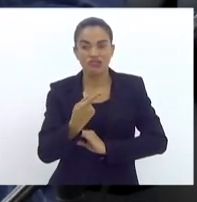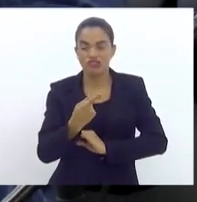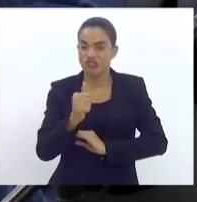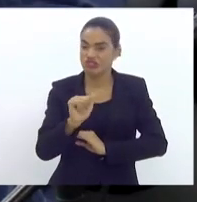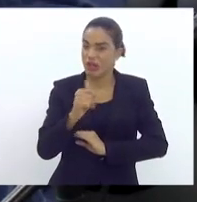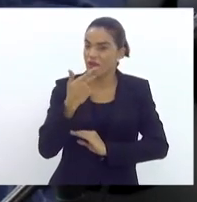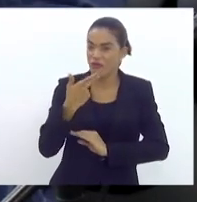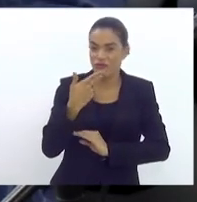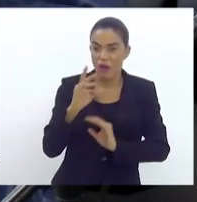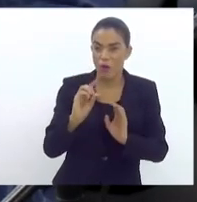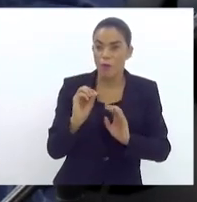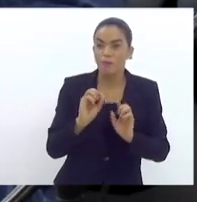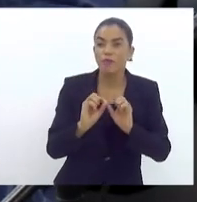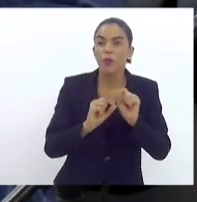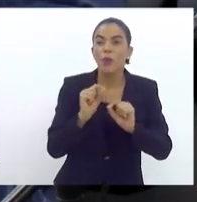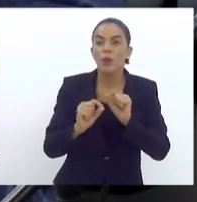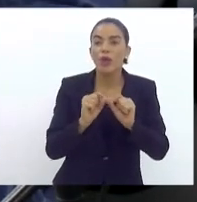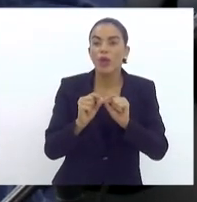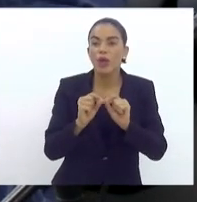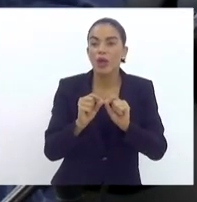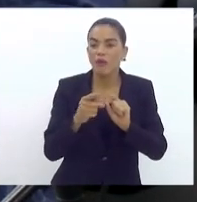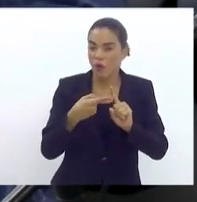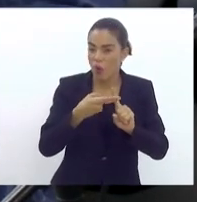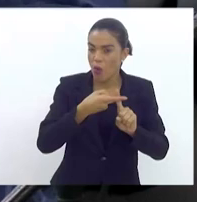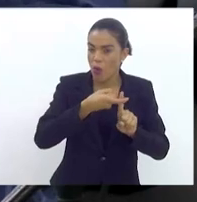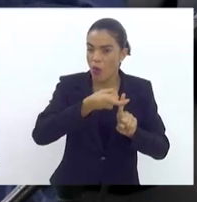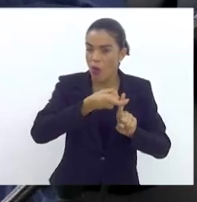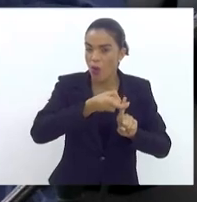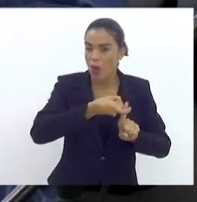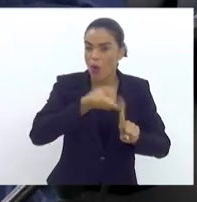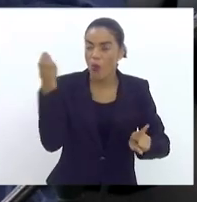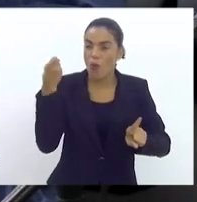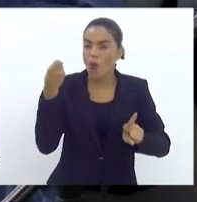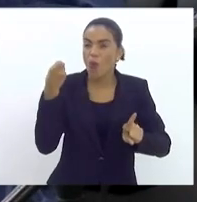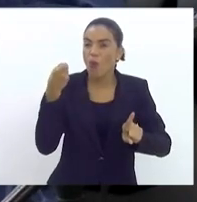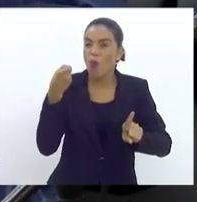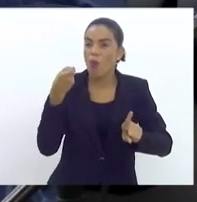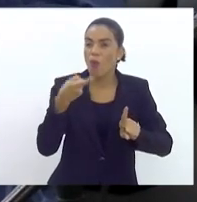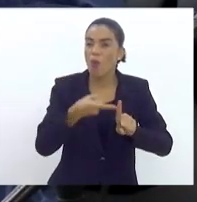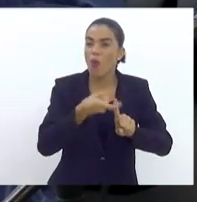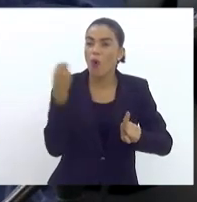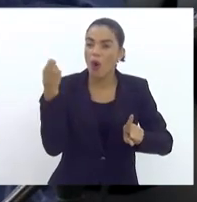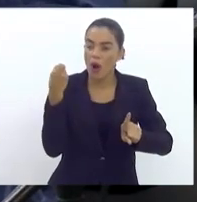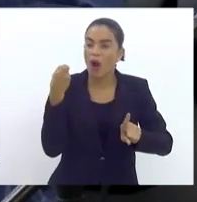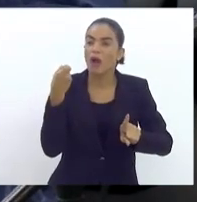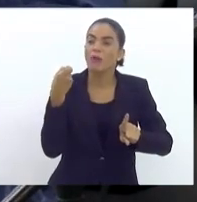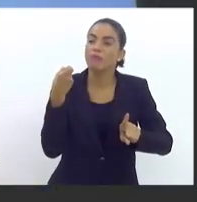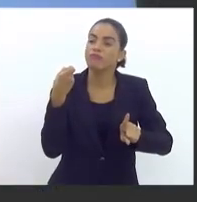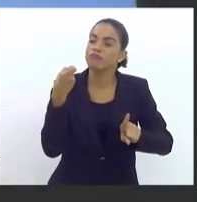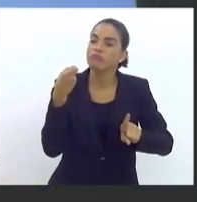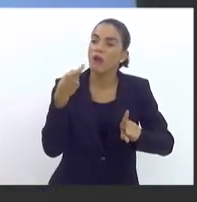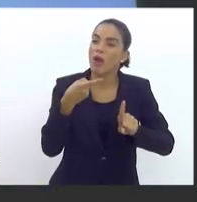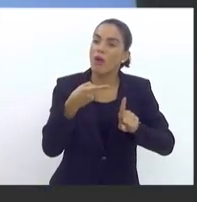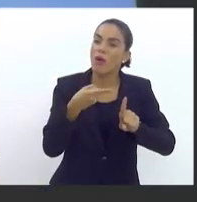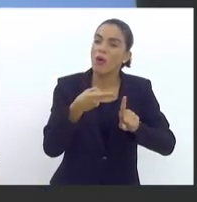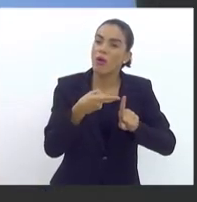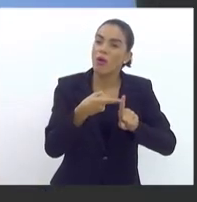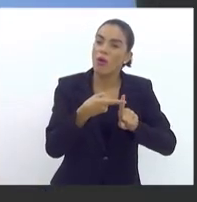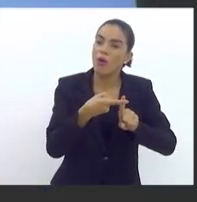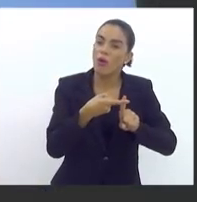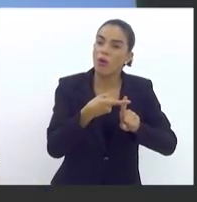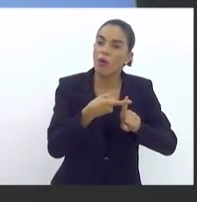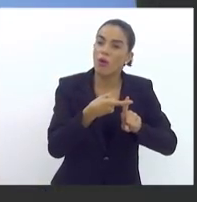que é o golpe do amor chegou a comentar que é sentimental né é uma onda crescente também romances